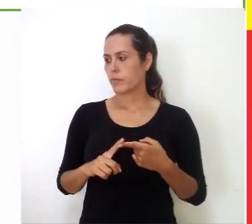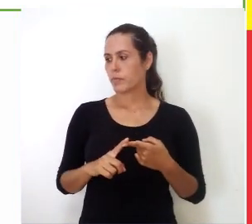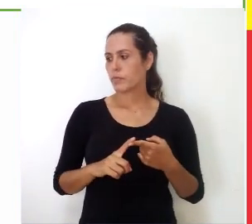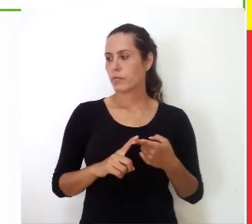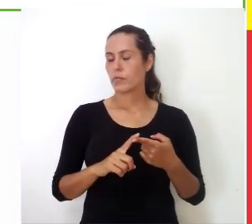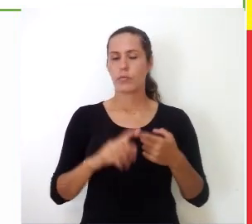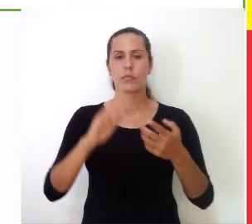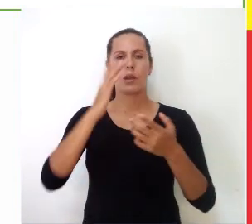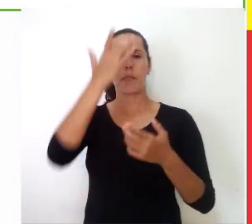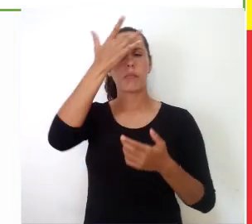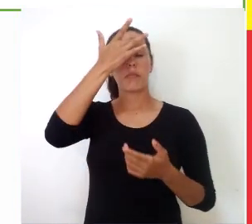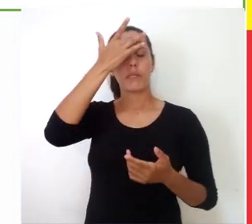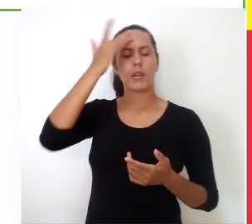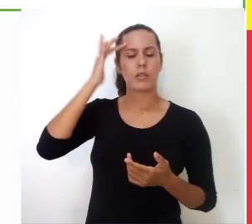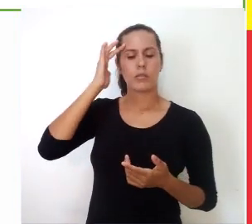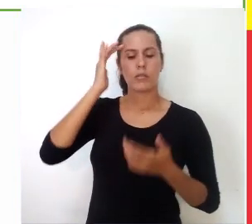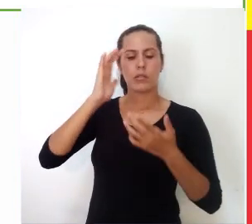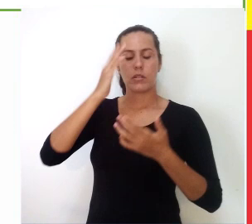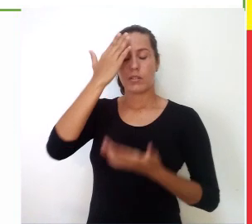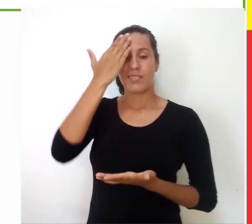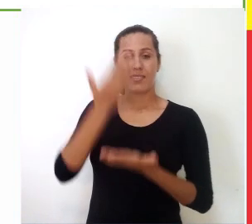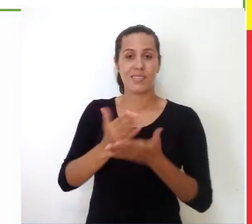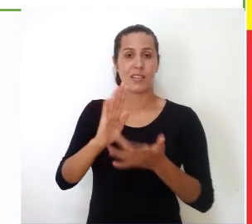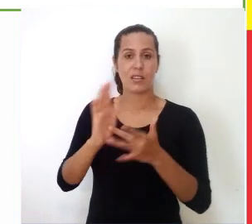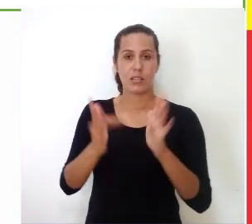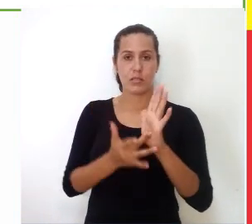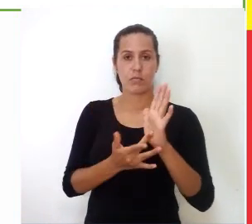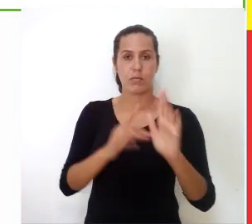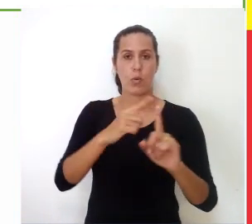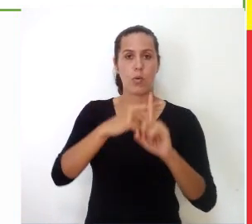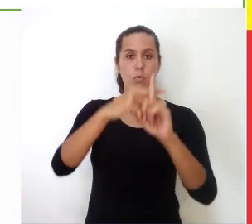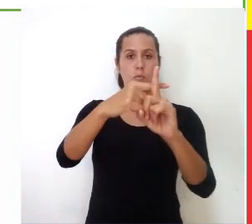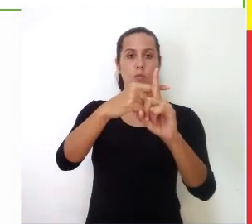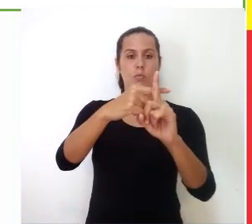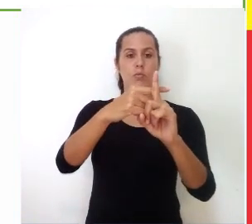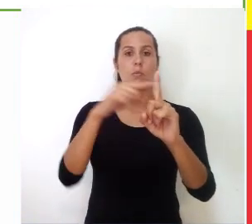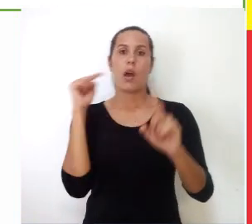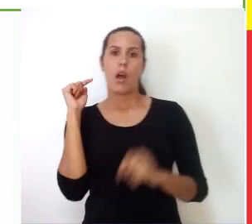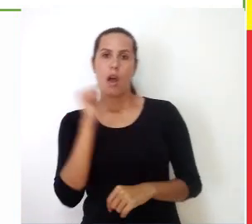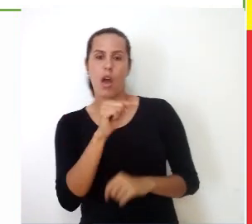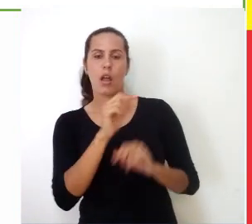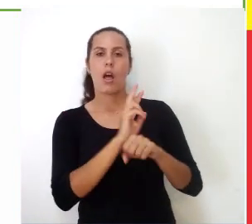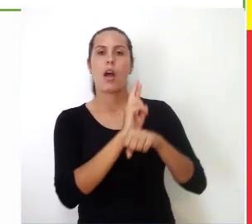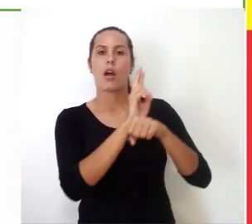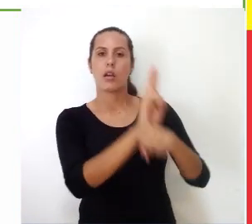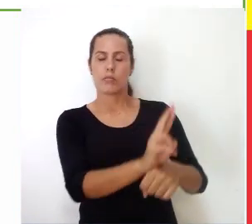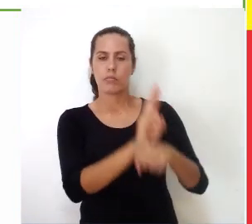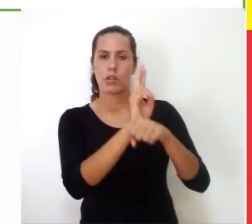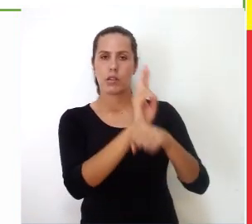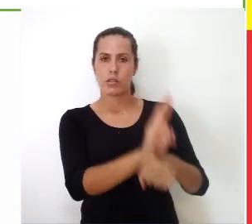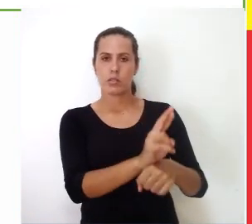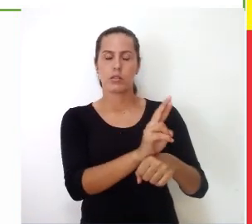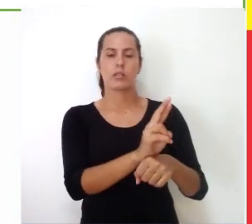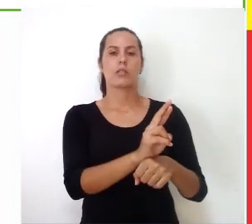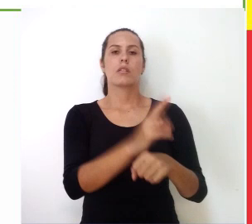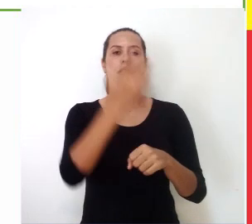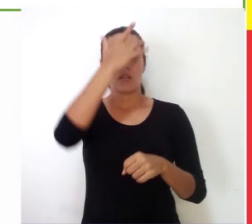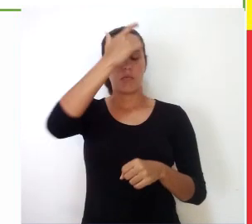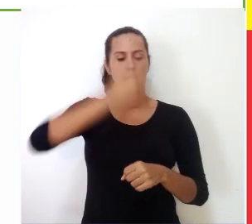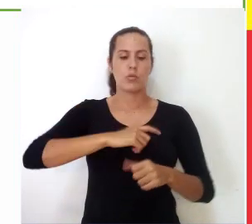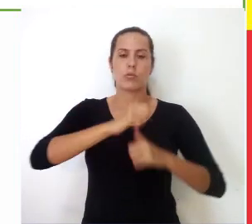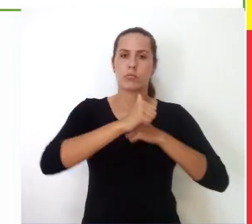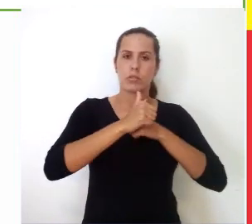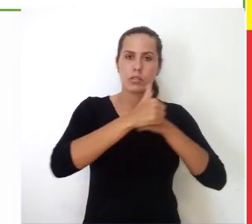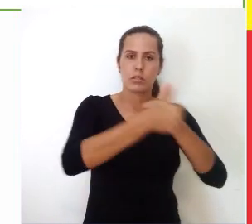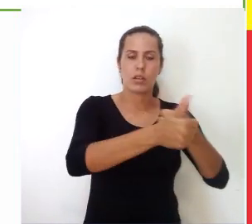cristianismo, olha aí a cruz, certo? Que representa justamente aqueles que seguem a Jesus de Nazaré. Vejam só, então, para